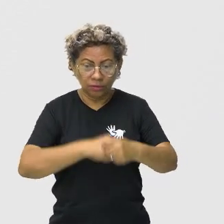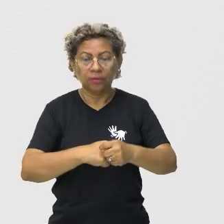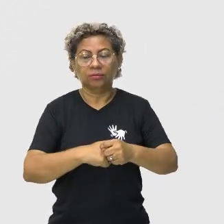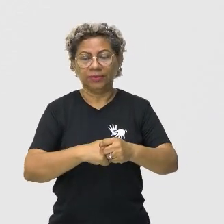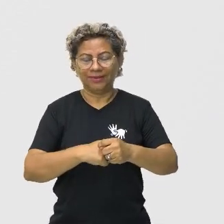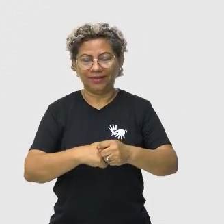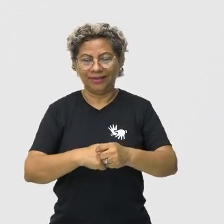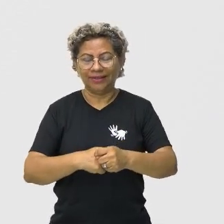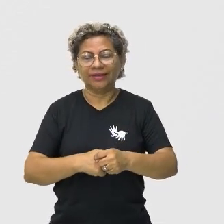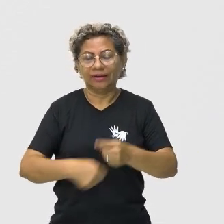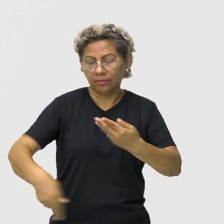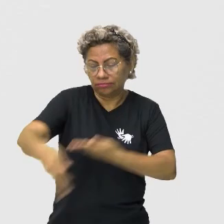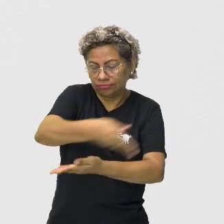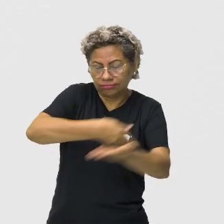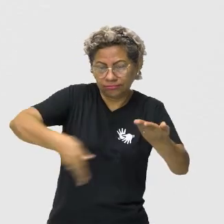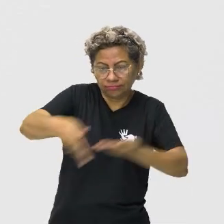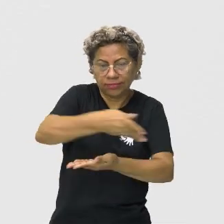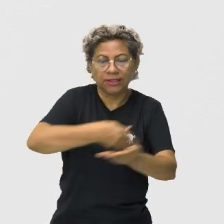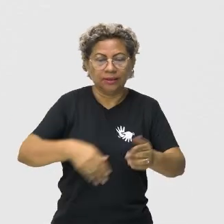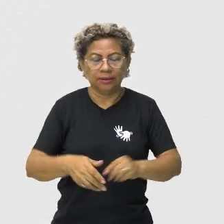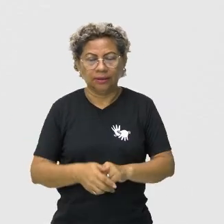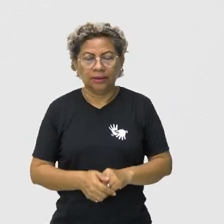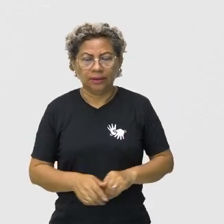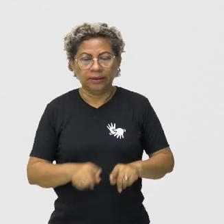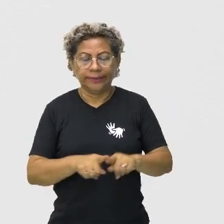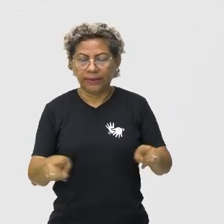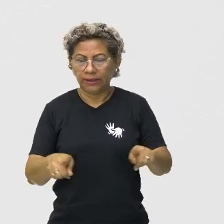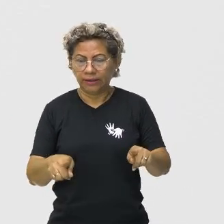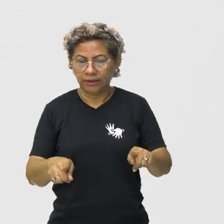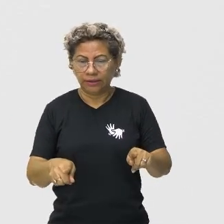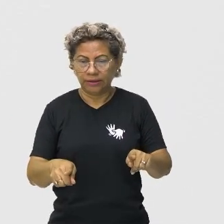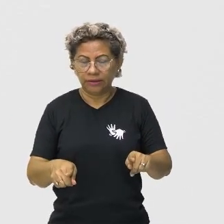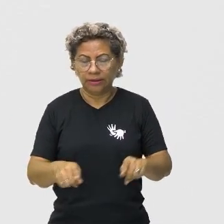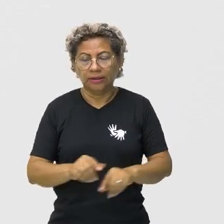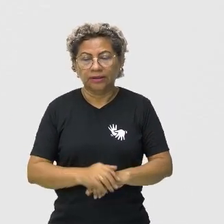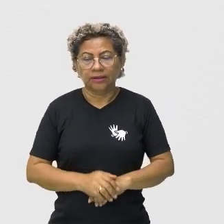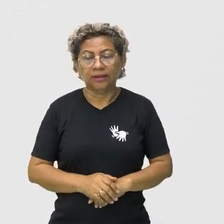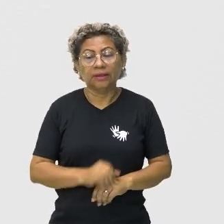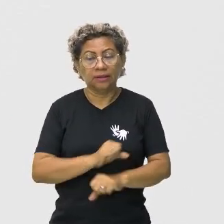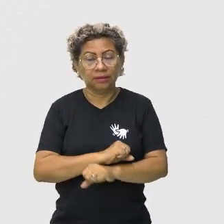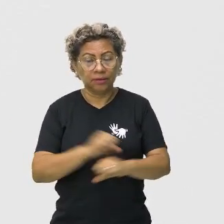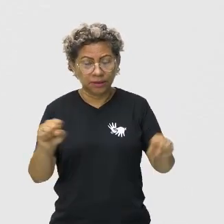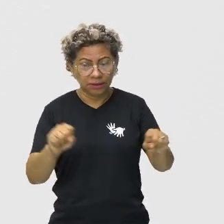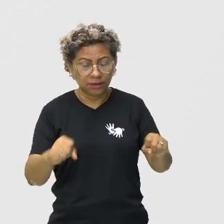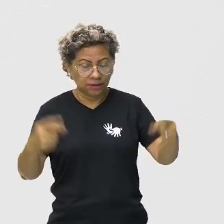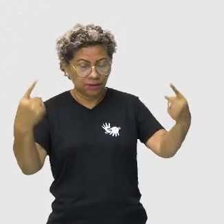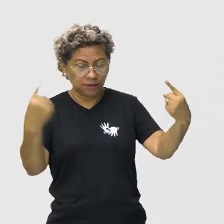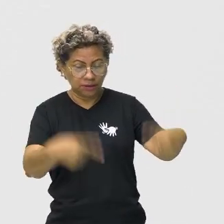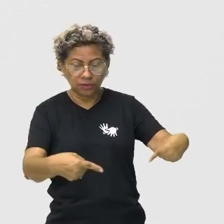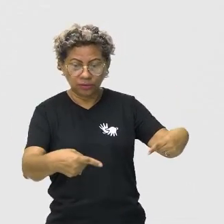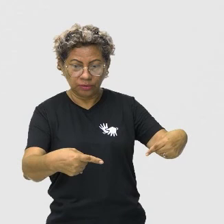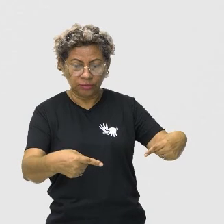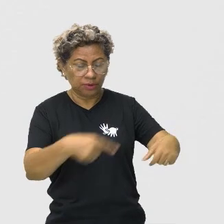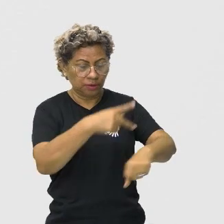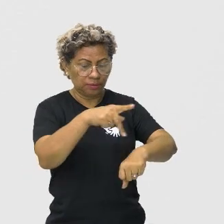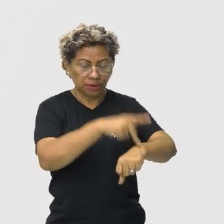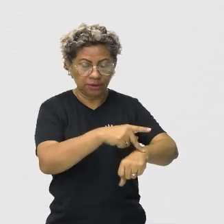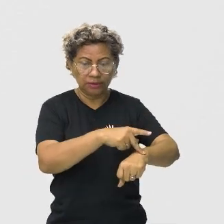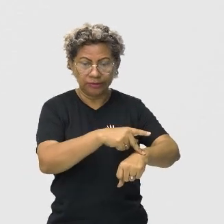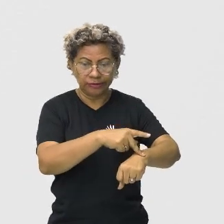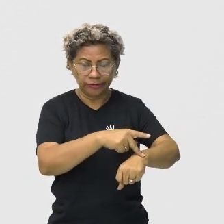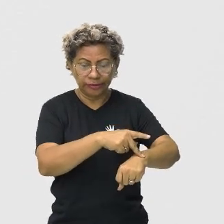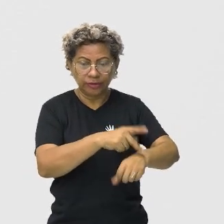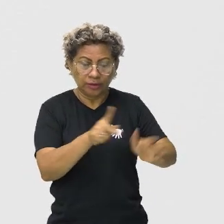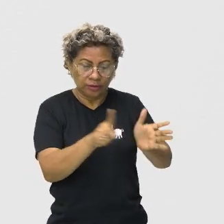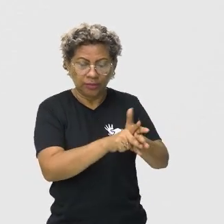que seja uma economia, ela não vai conseguir competir com grupos de economias unidas entre si, tá? Então, por isso